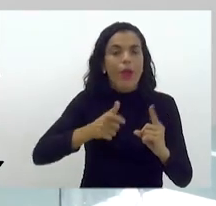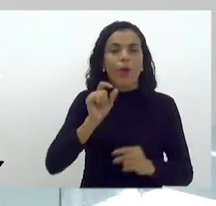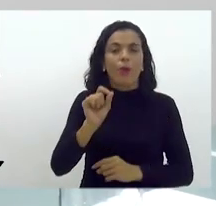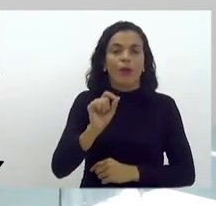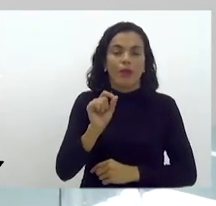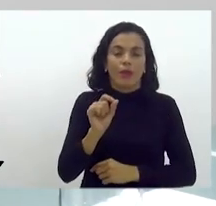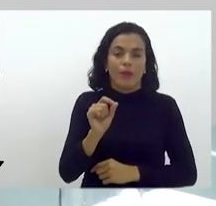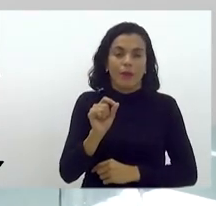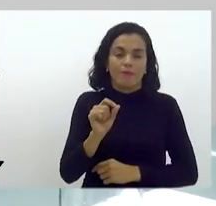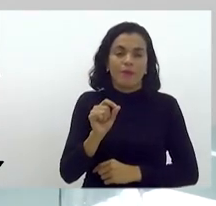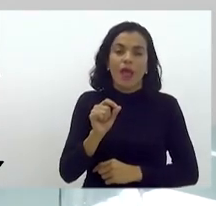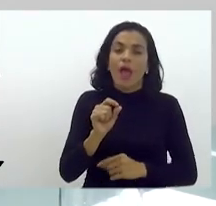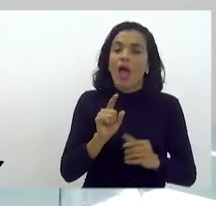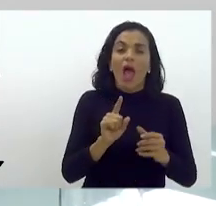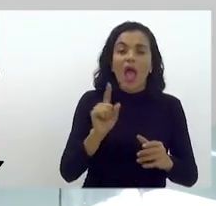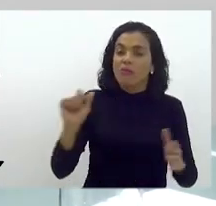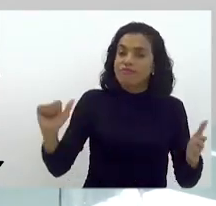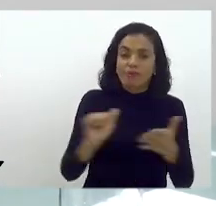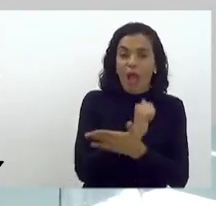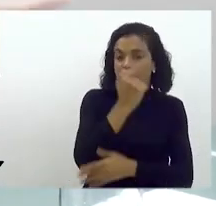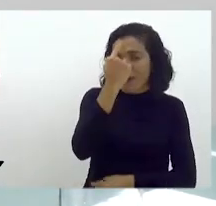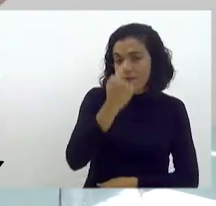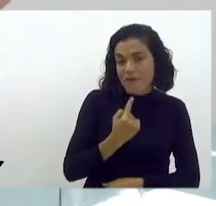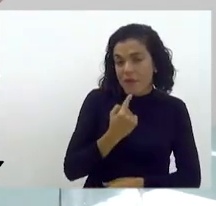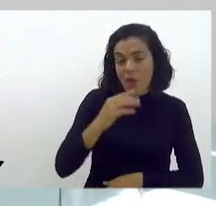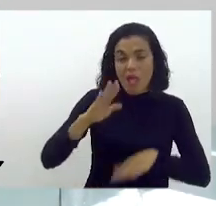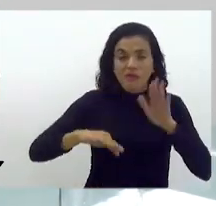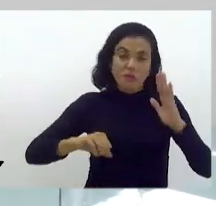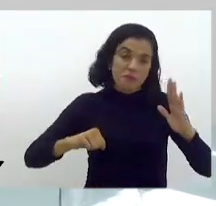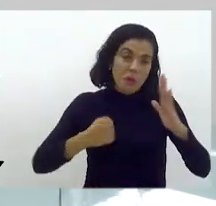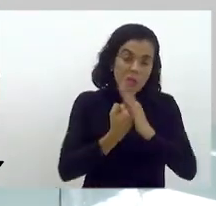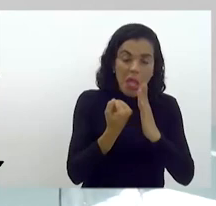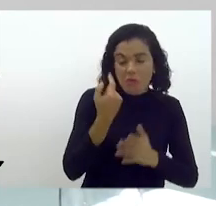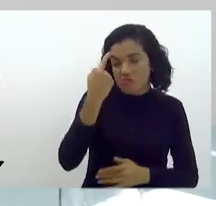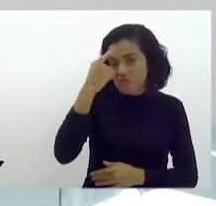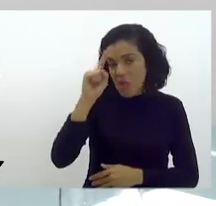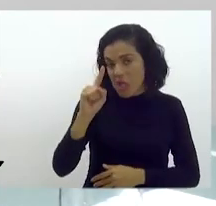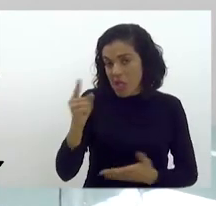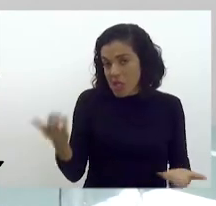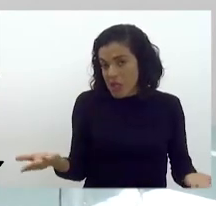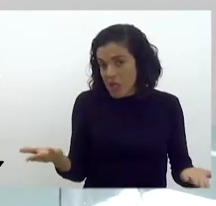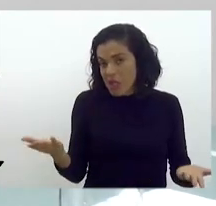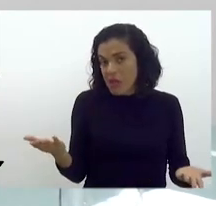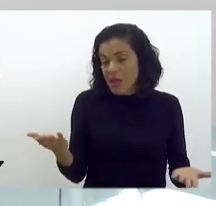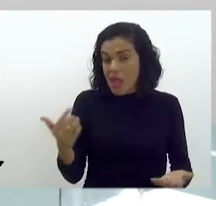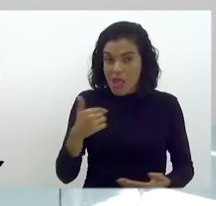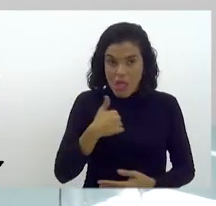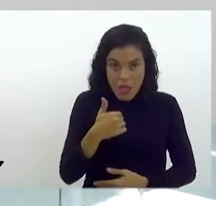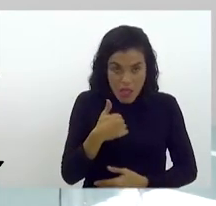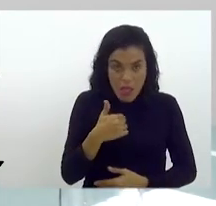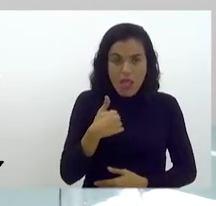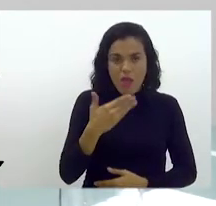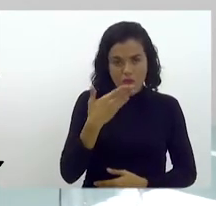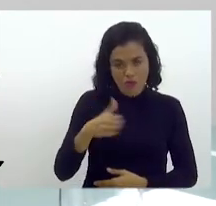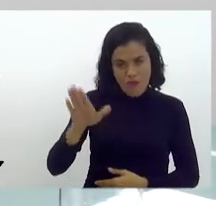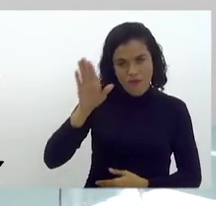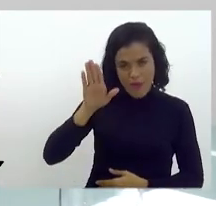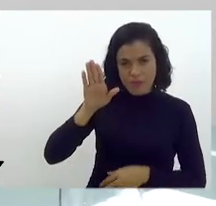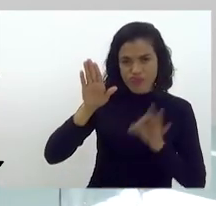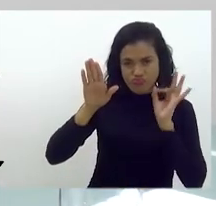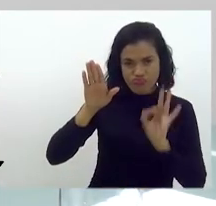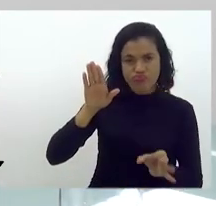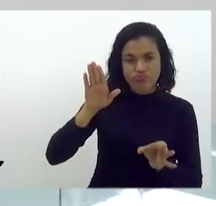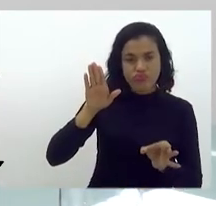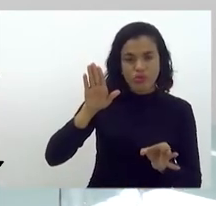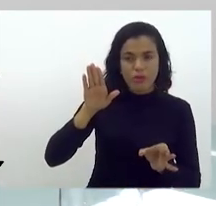né a exclusão daquele perfil talvez bloqueado O perfil não sei mas aí a gente eu confesso porque quero te confessar